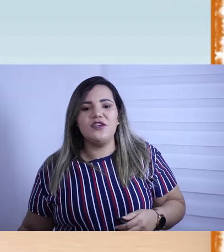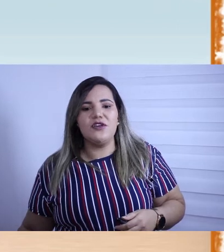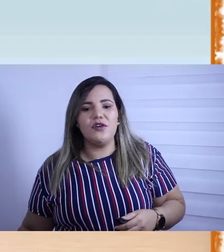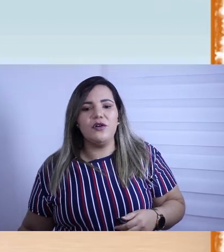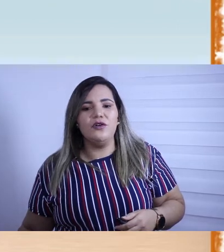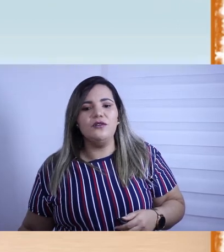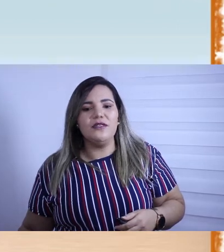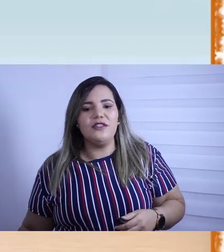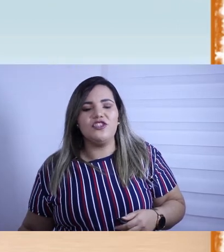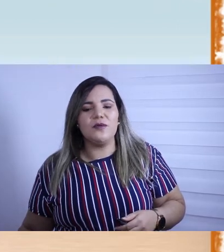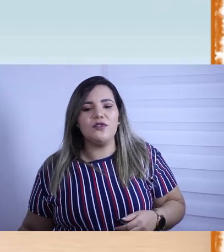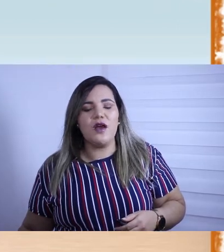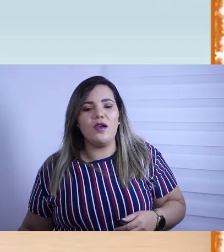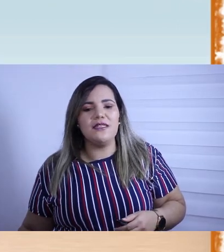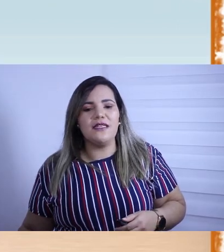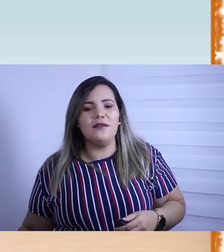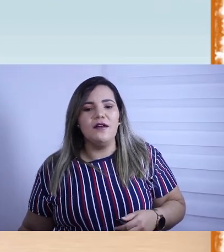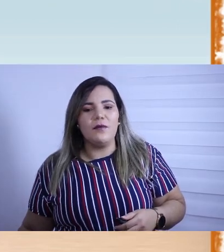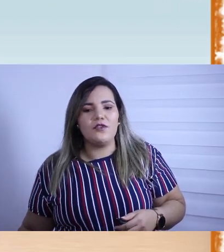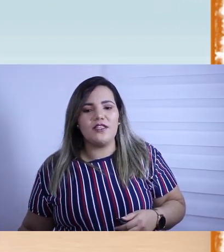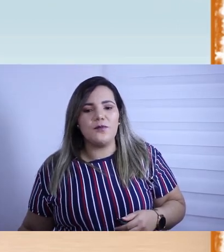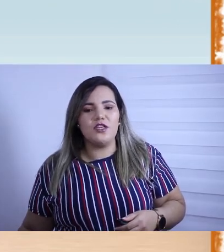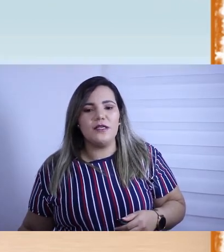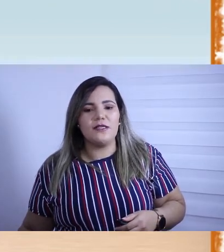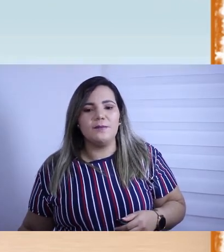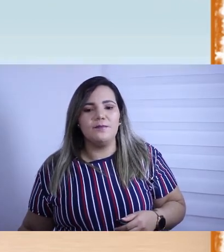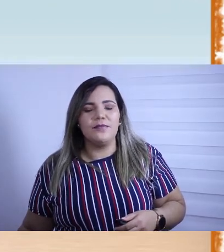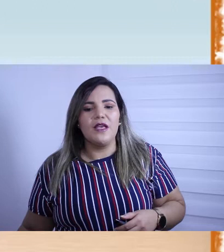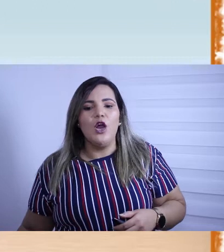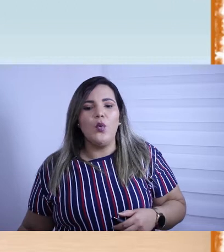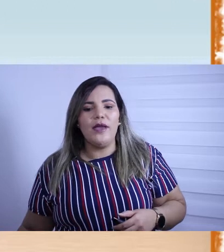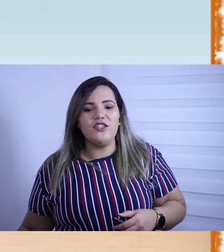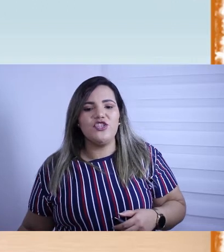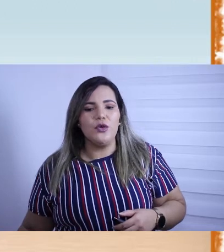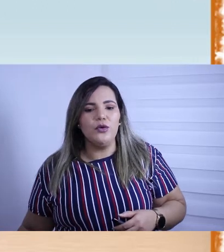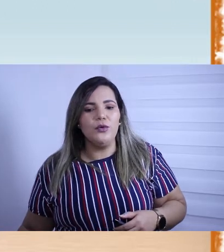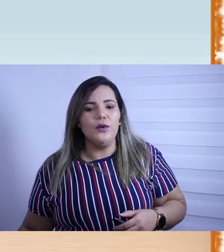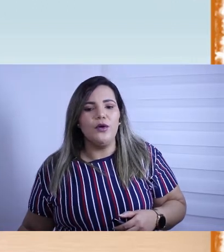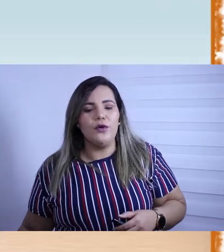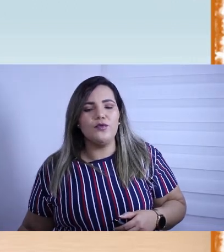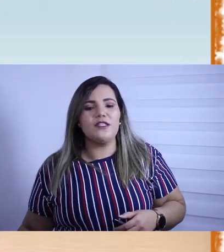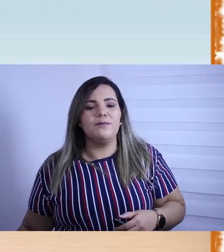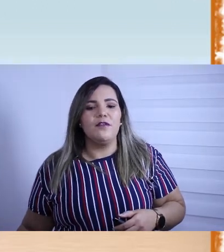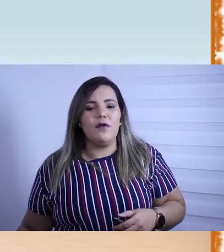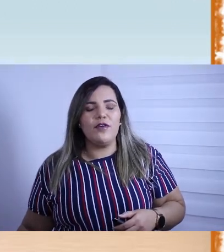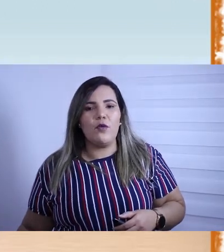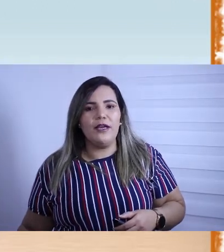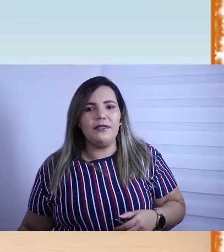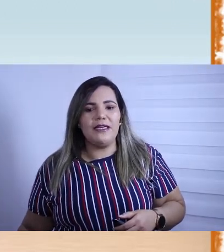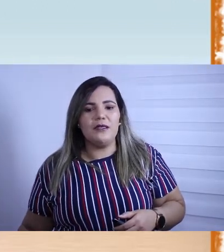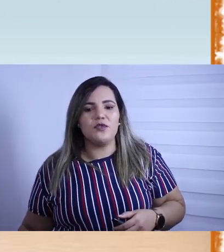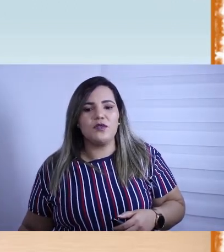desde girl e nós temos o cola de aqui vamos ver as opções o et rubi rose